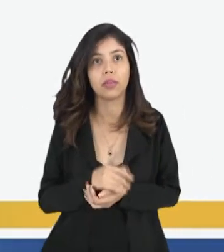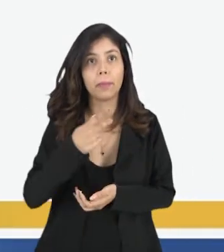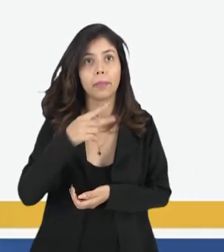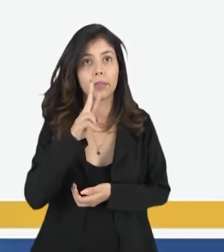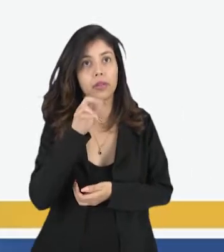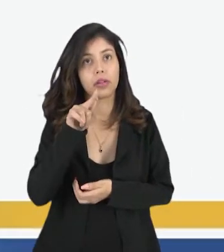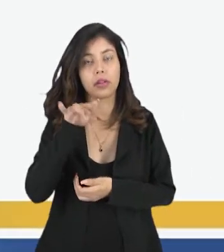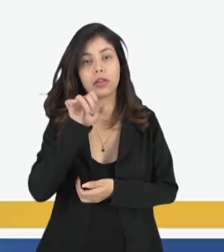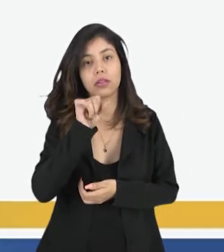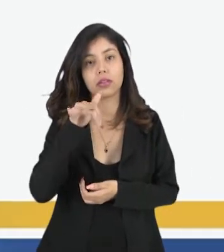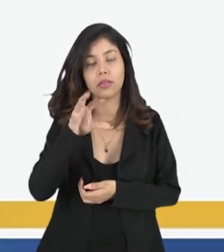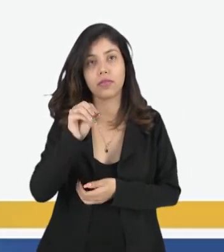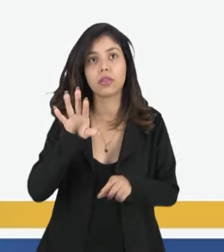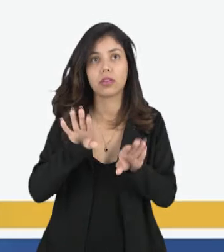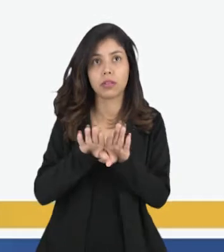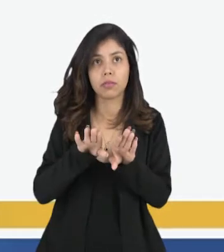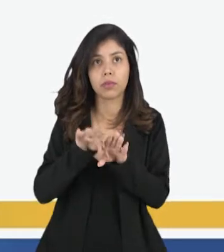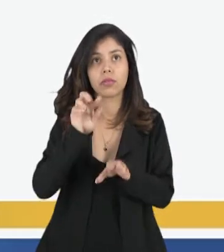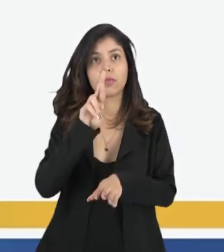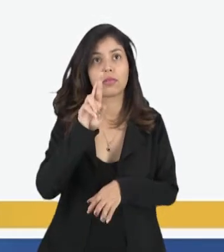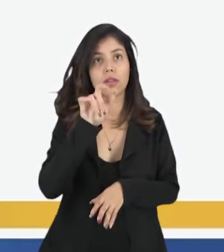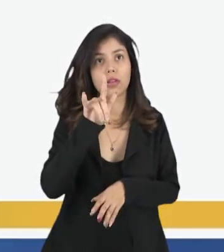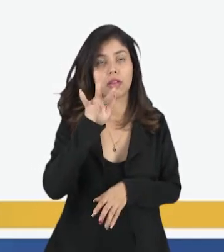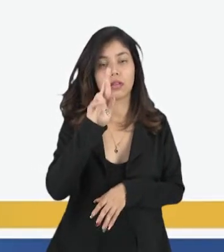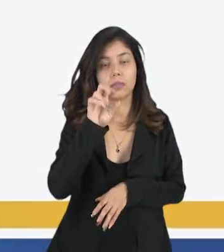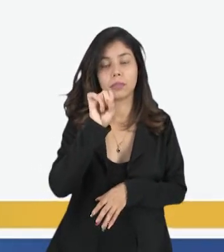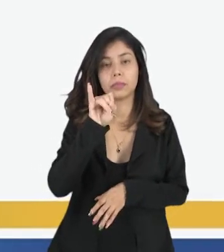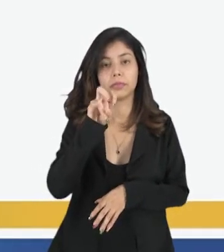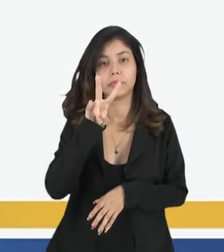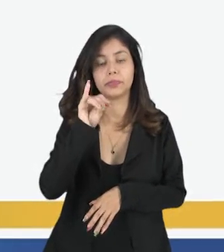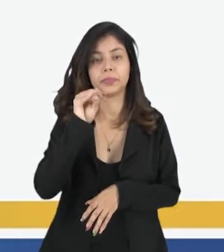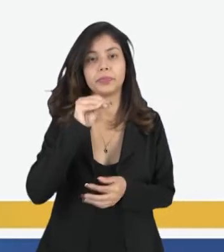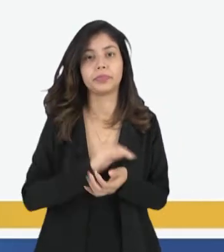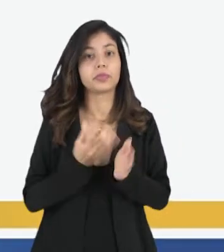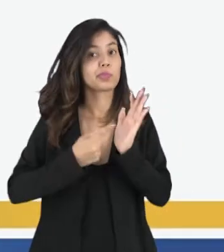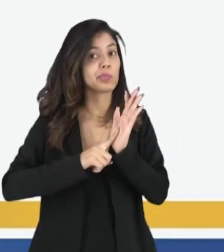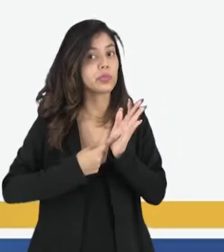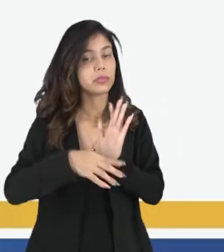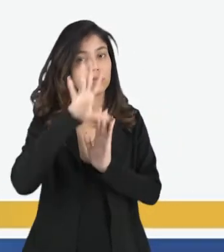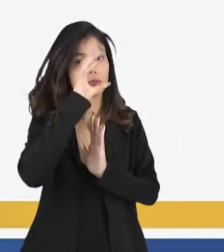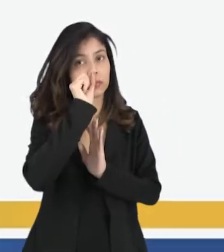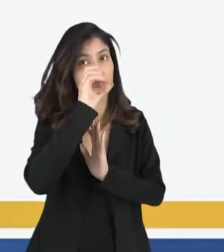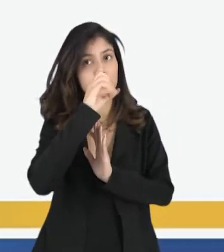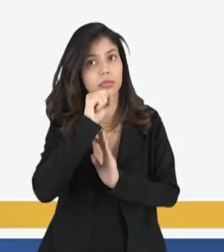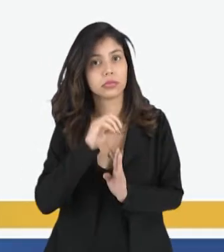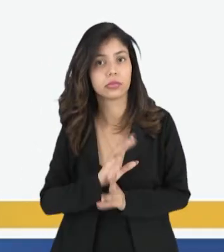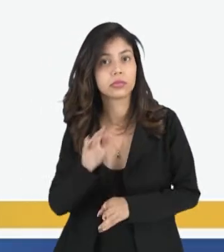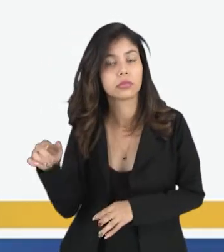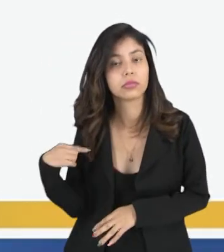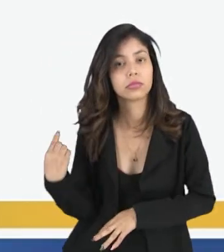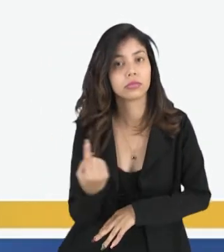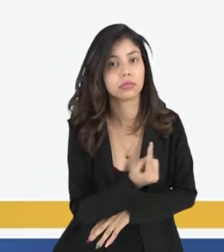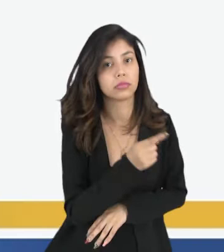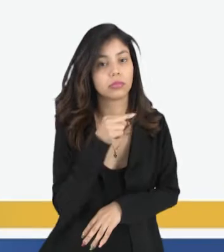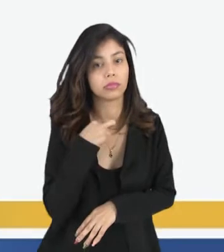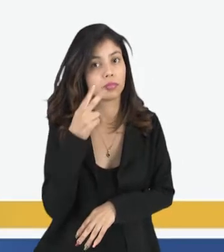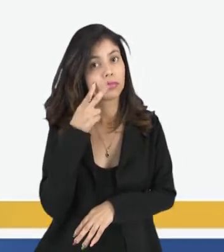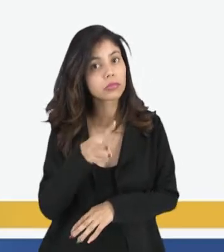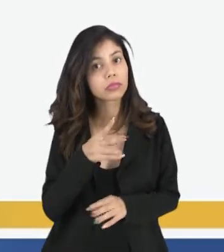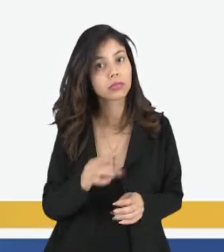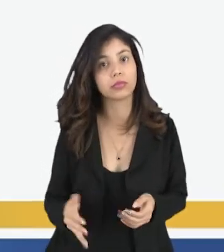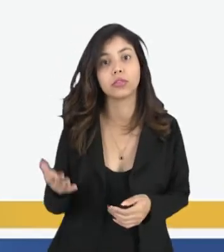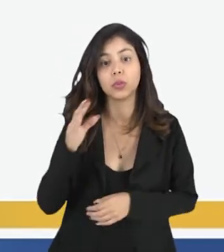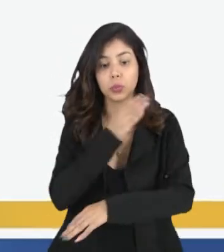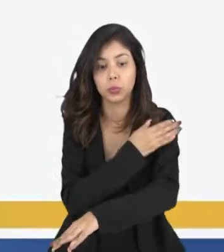regressivo, que é quando do ponto de referência do carro laranja, quando o carro branco está